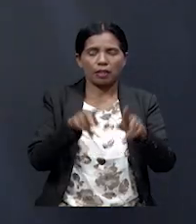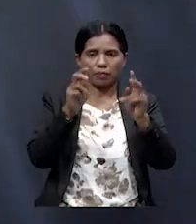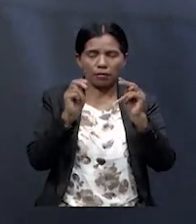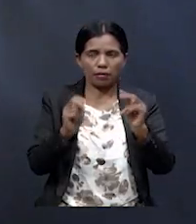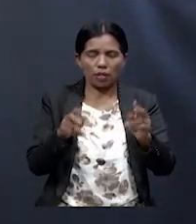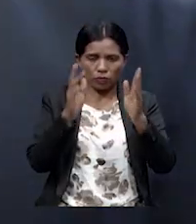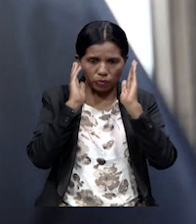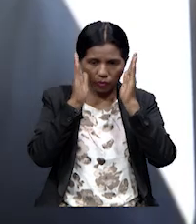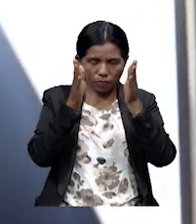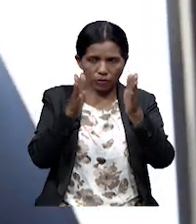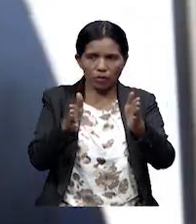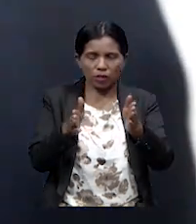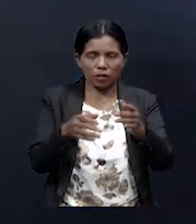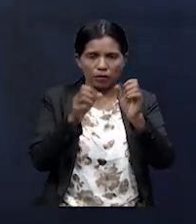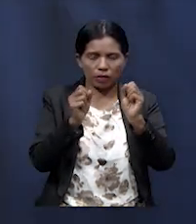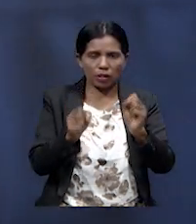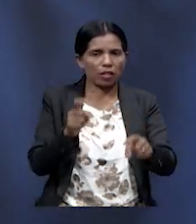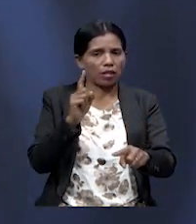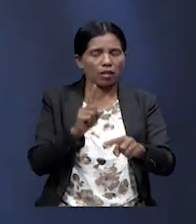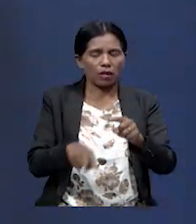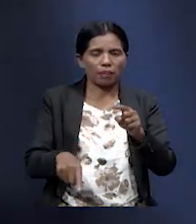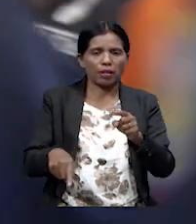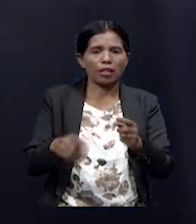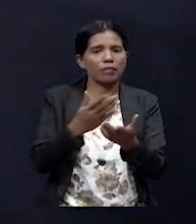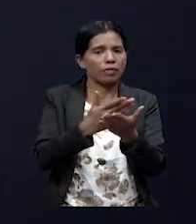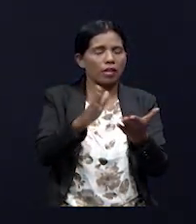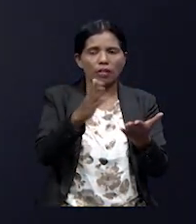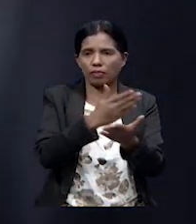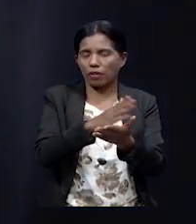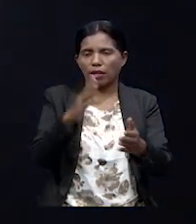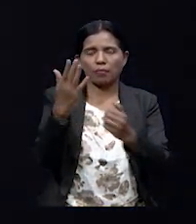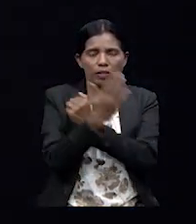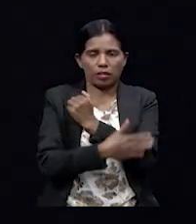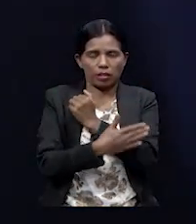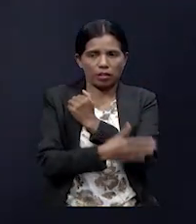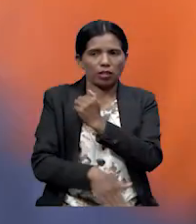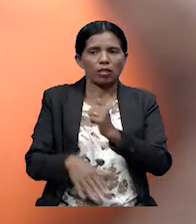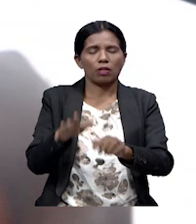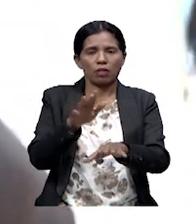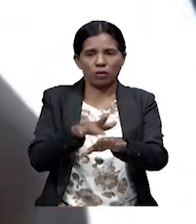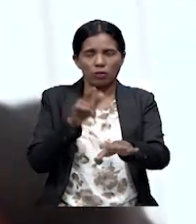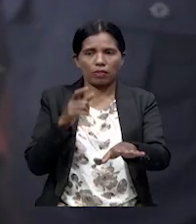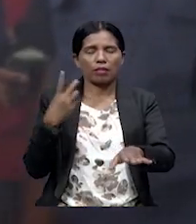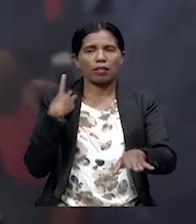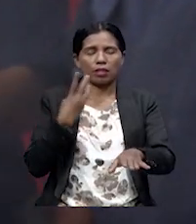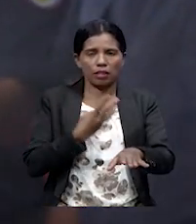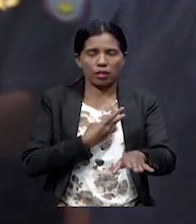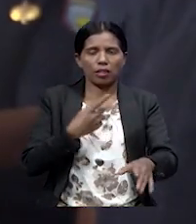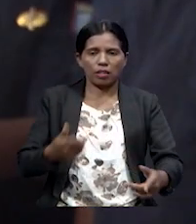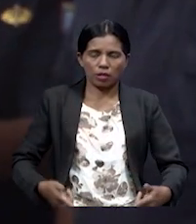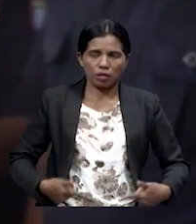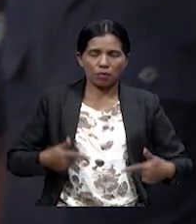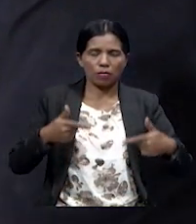tau atenção, hodi nune labele circula, hodi afeita bai tania vida